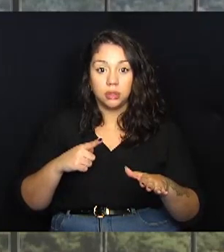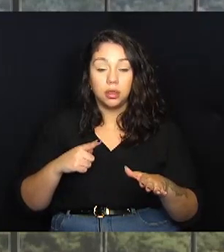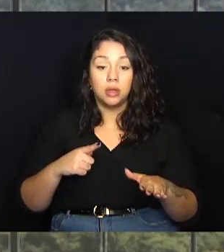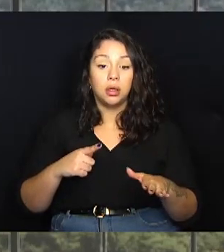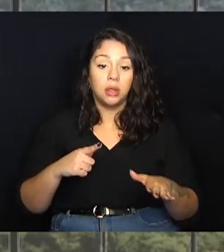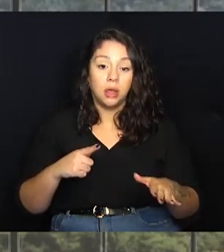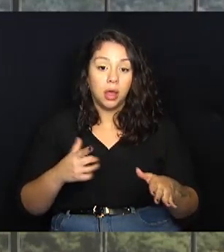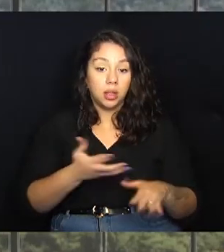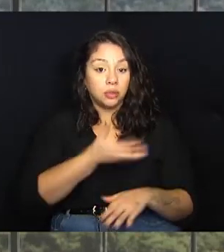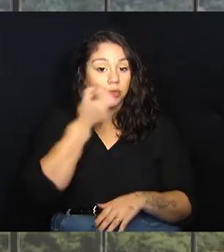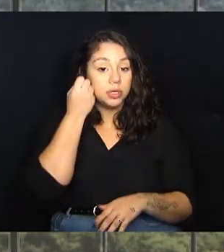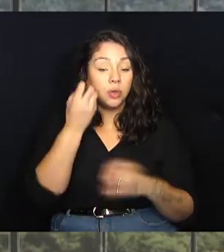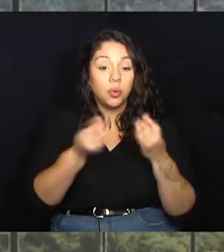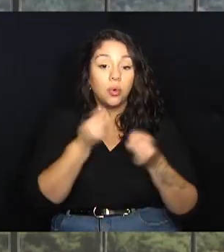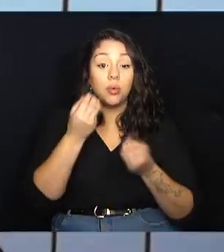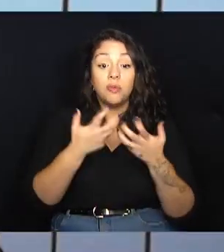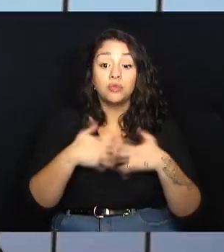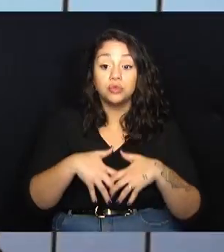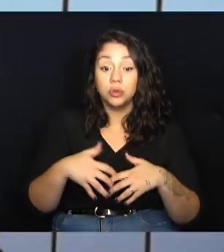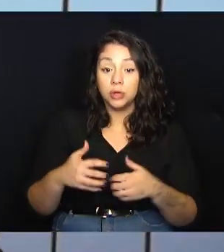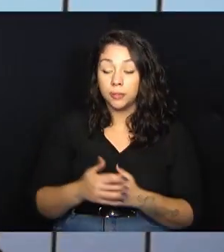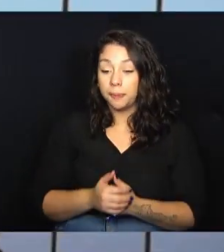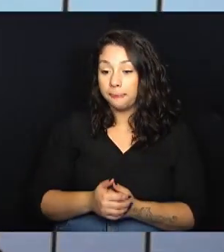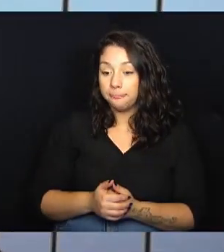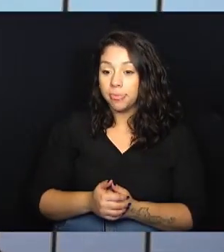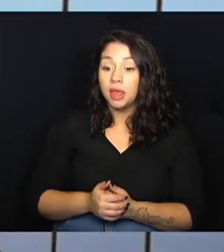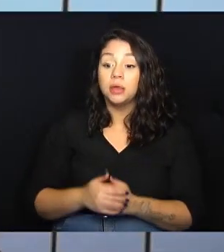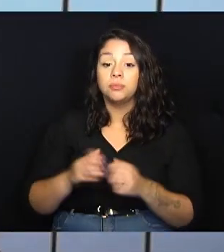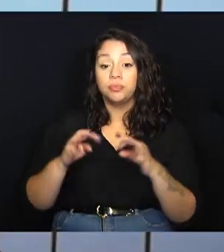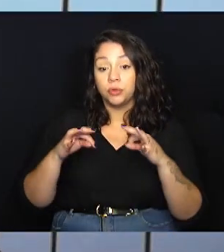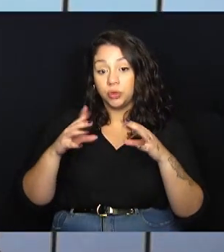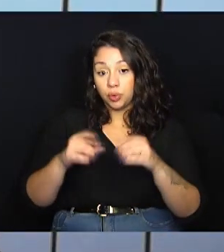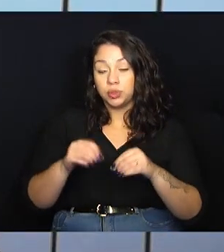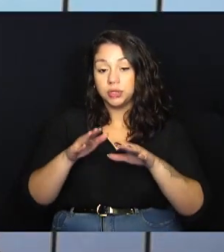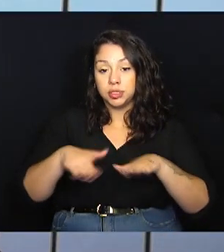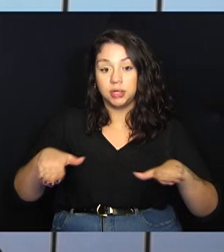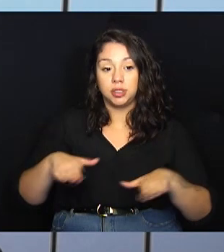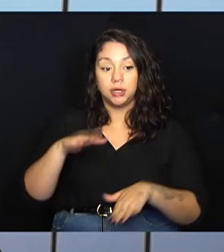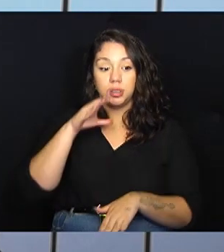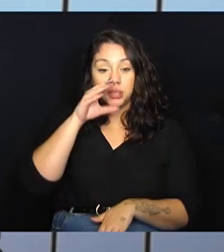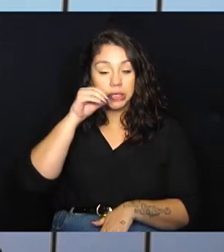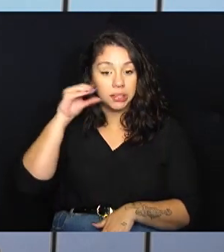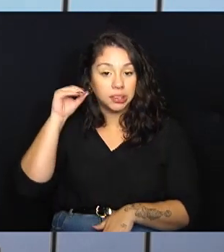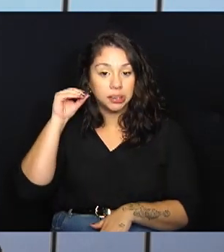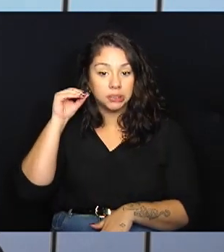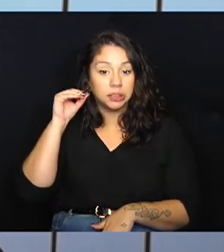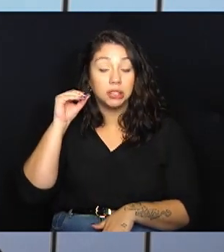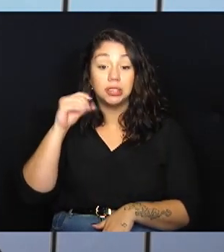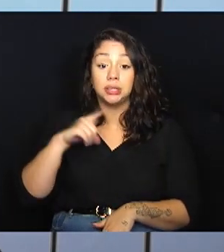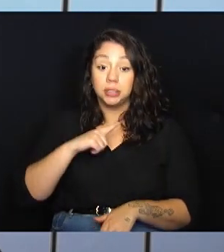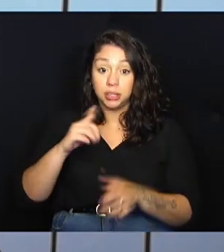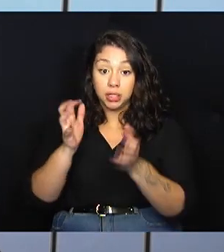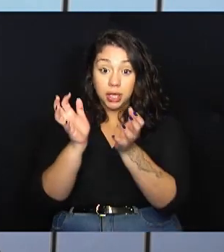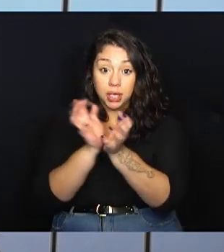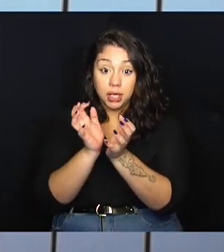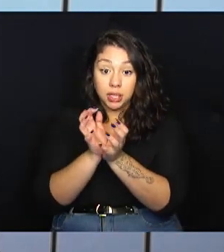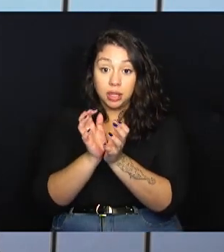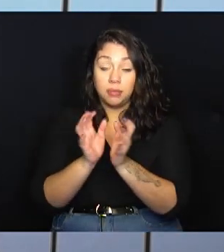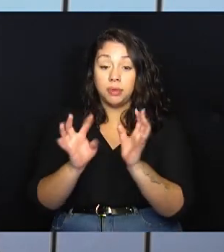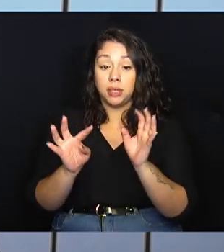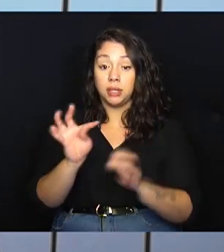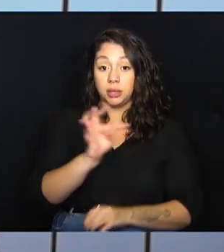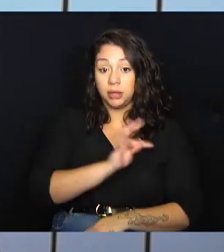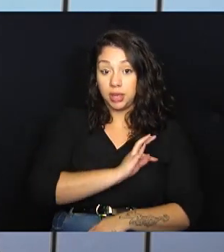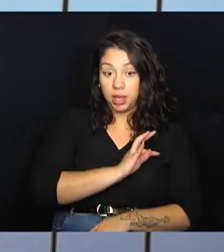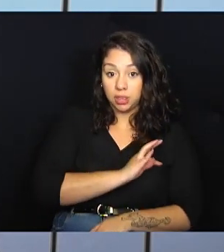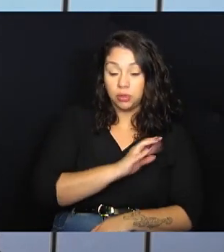que funciona isso? Então, toda criança e adolescente em acolhimento, temos equipes técnicas compostas por